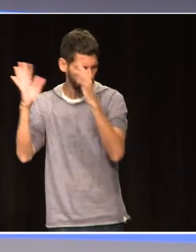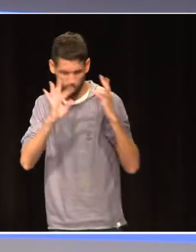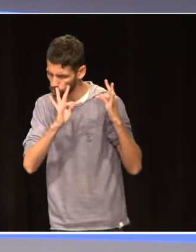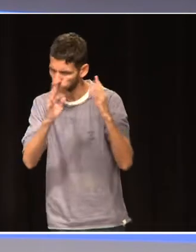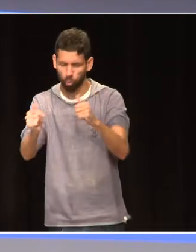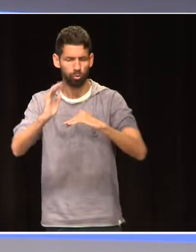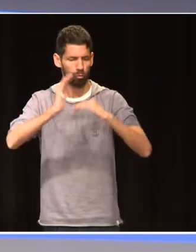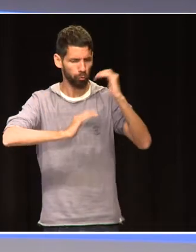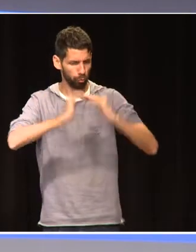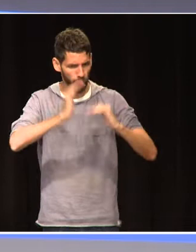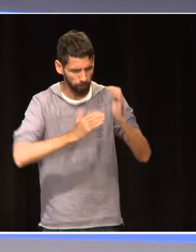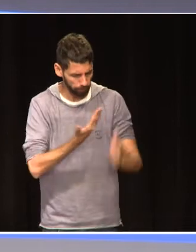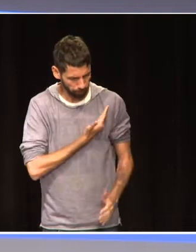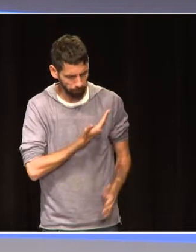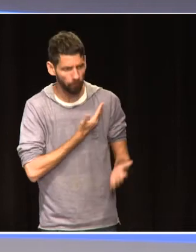os colegas